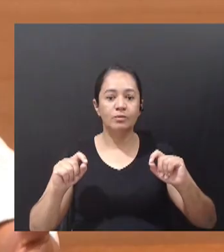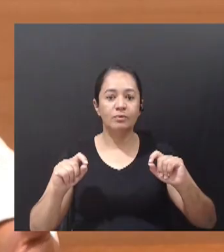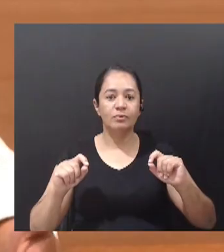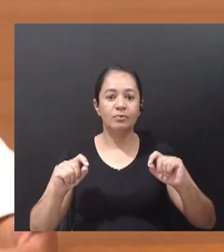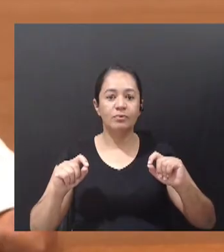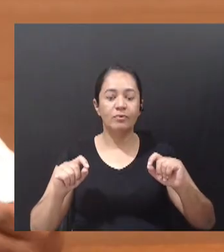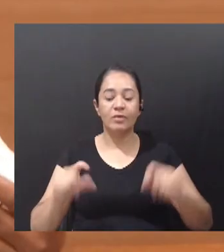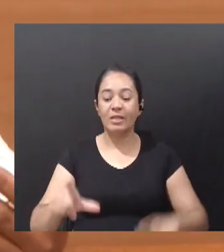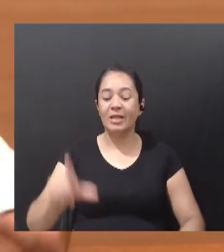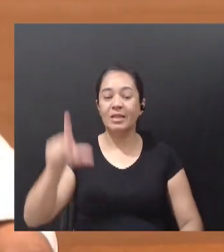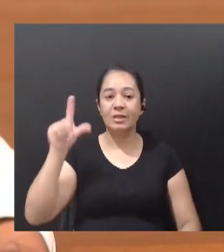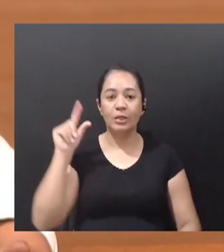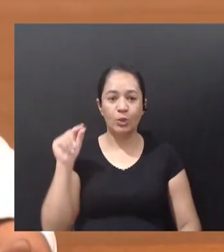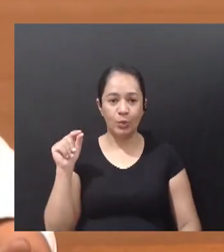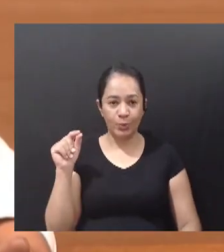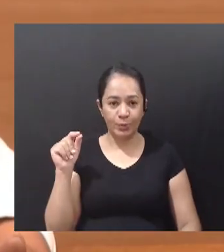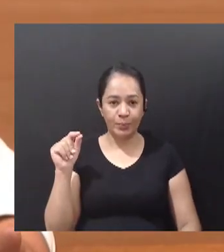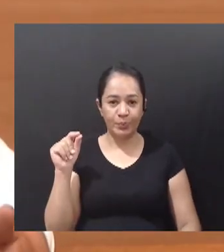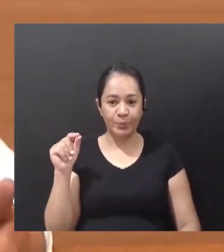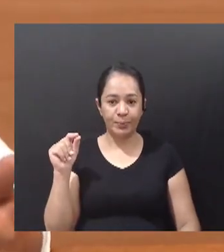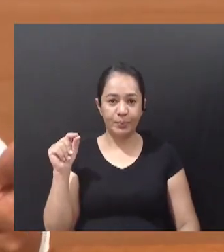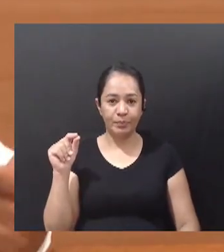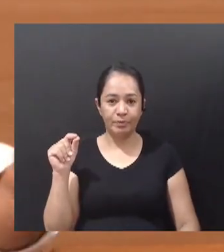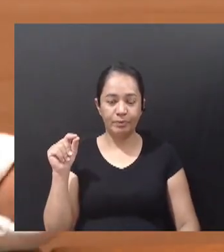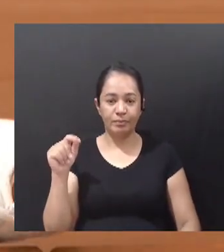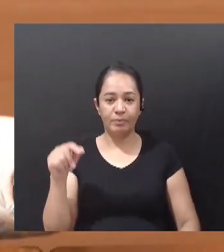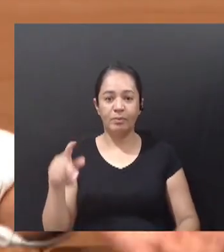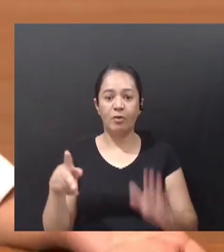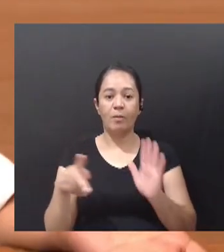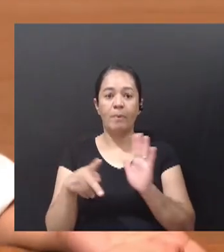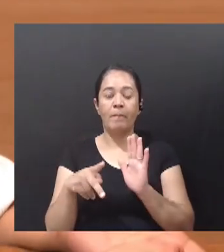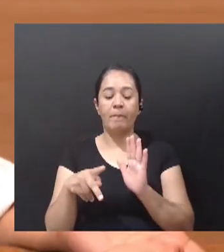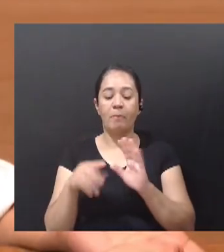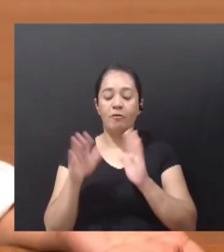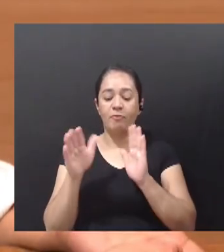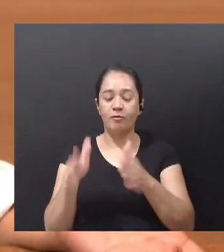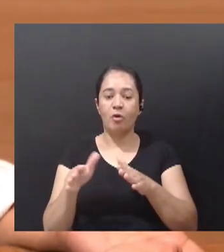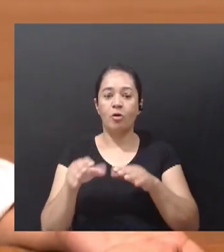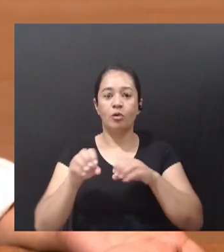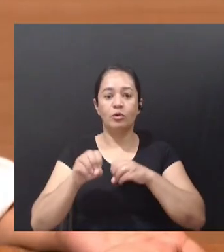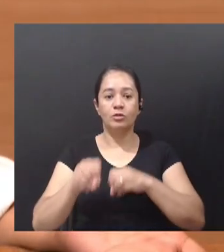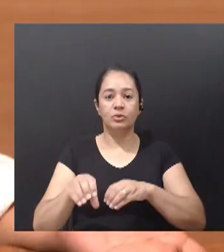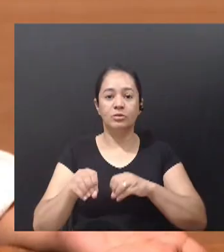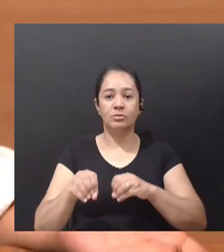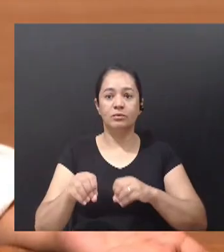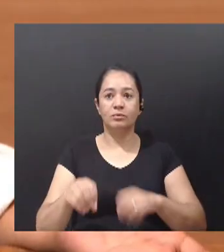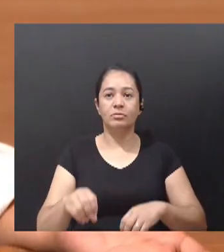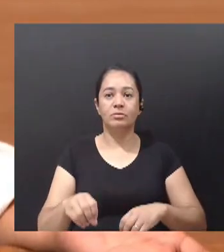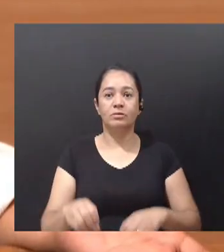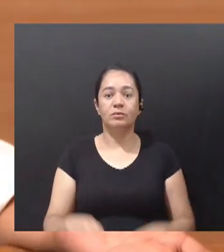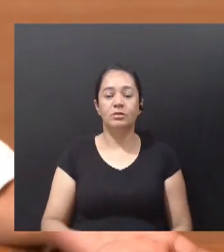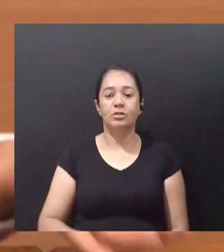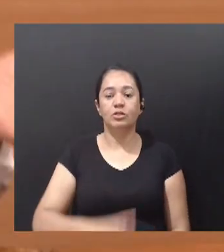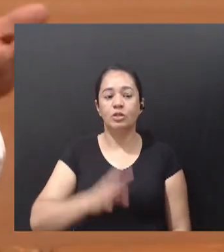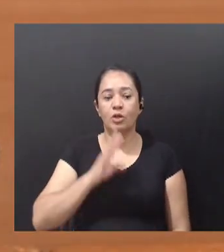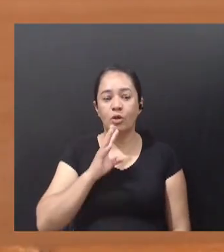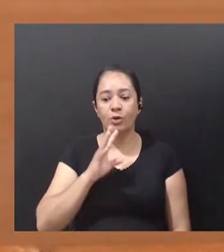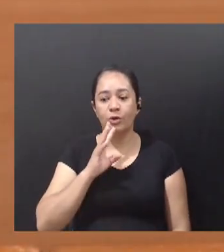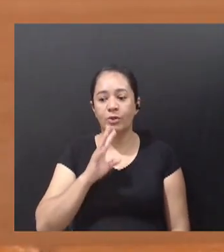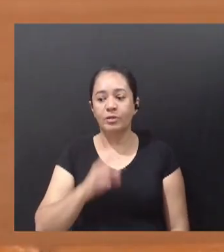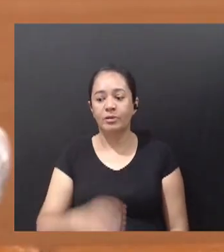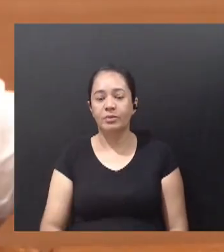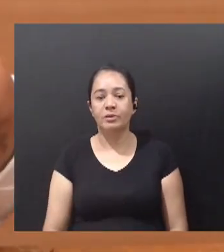né, uma escolha pela educação, uma escolha pela essa partilha de conhecimento, de partilhar